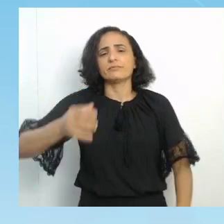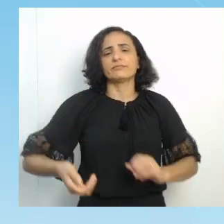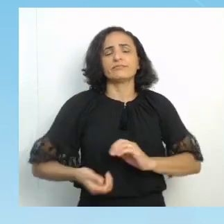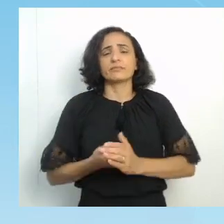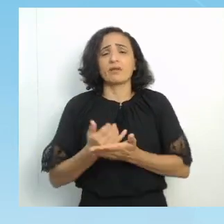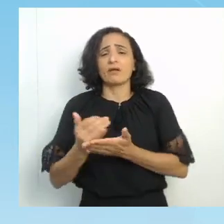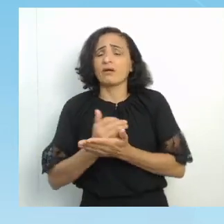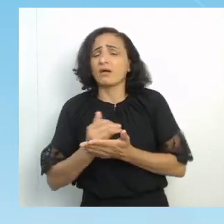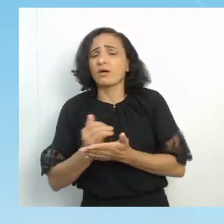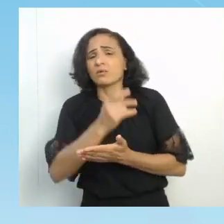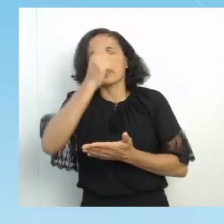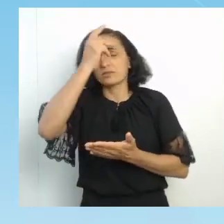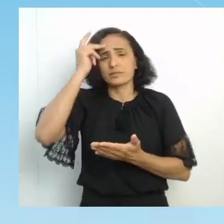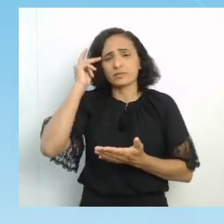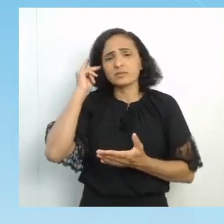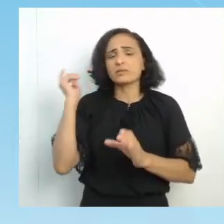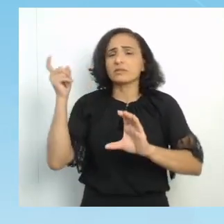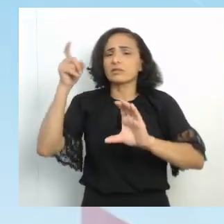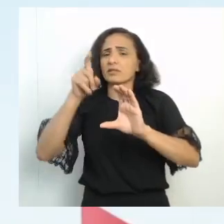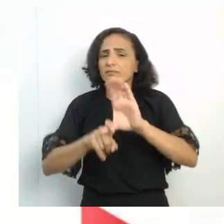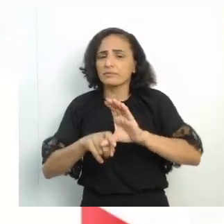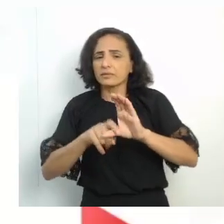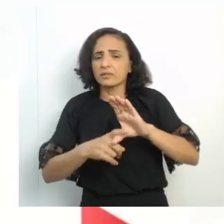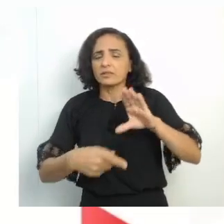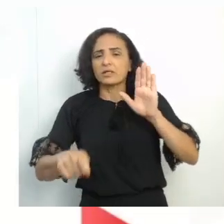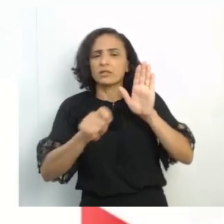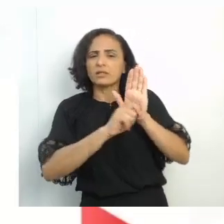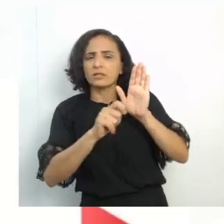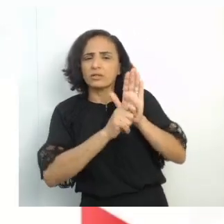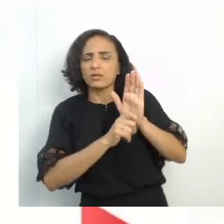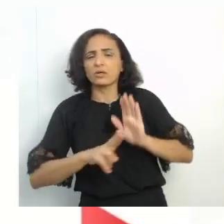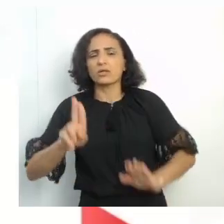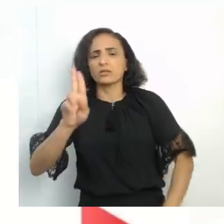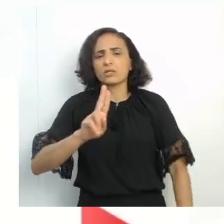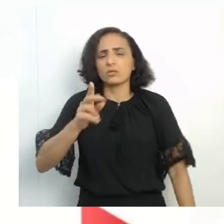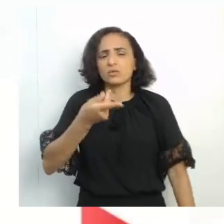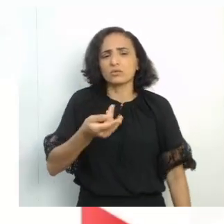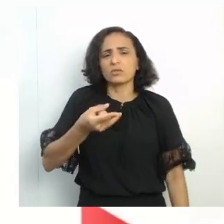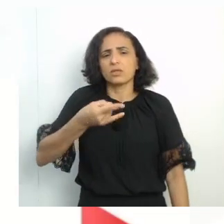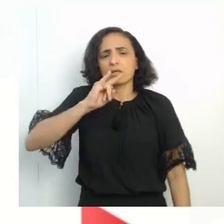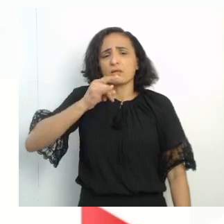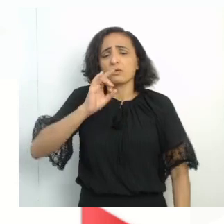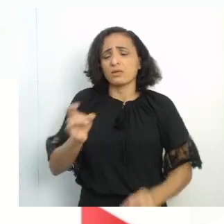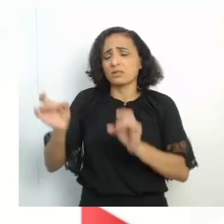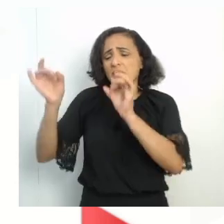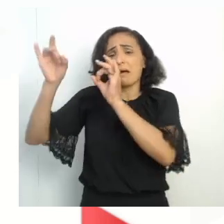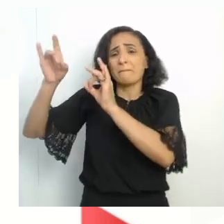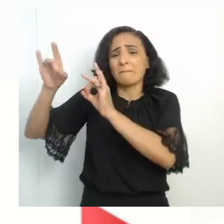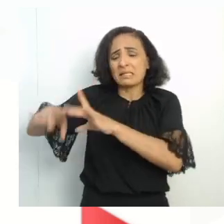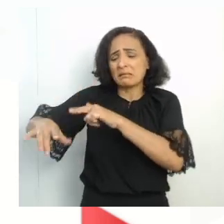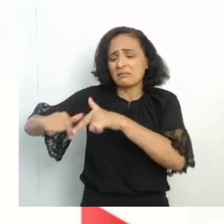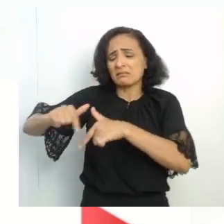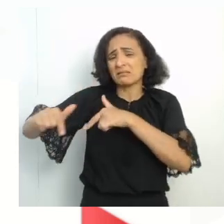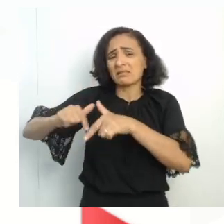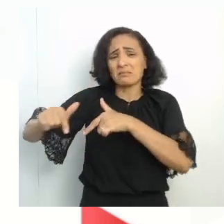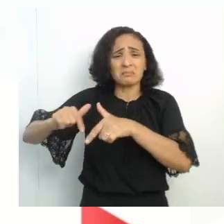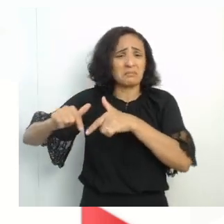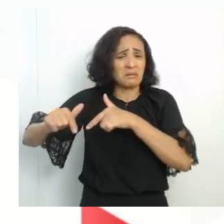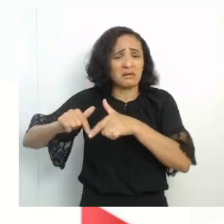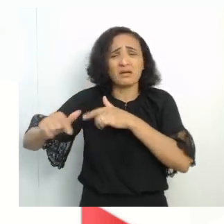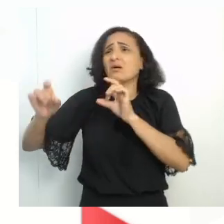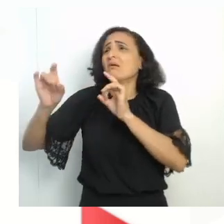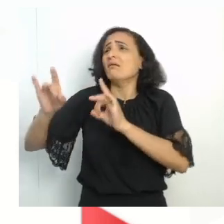e interesses em favor, né, do uso da substância. De repente você está ali trabalhando,